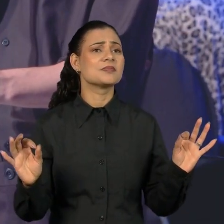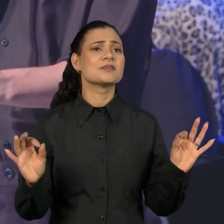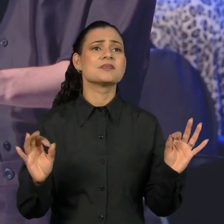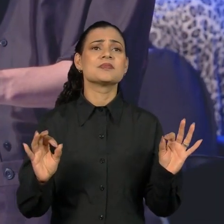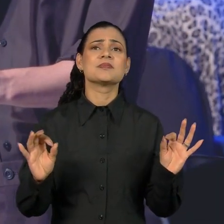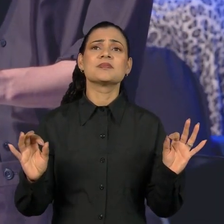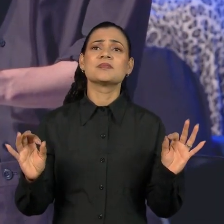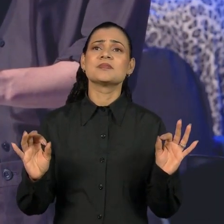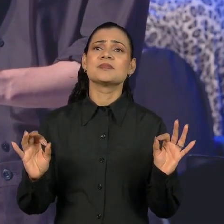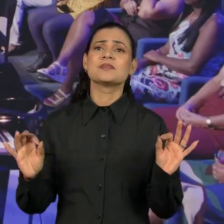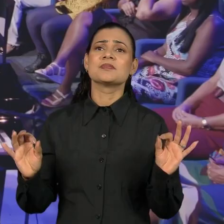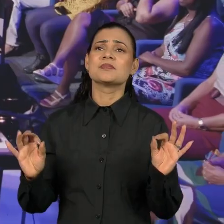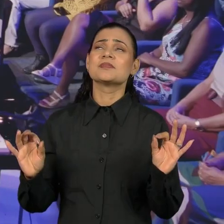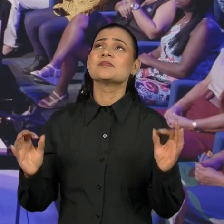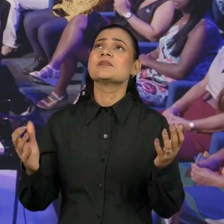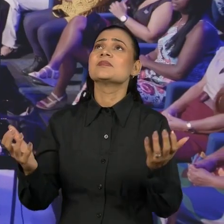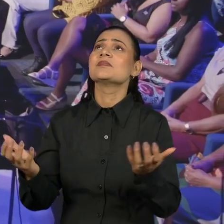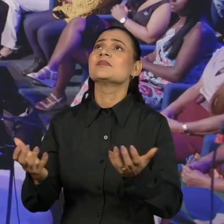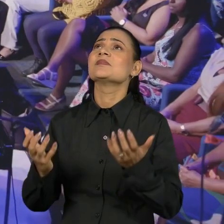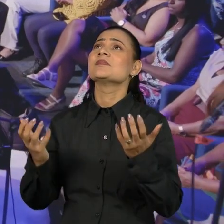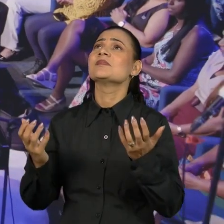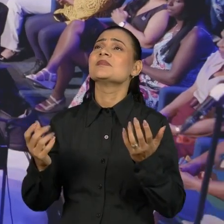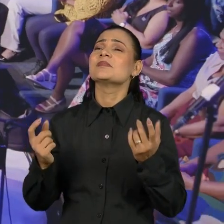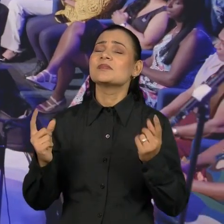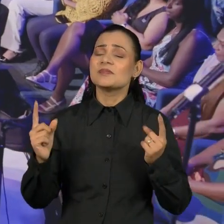pensava encontrar.